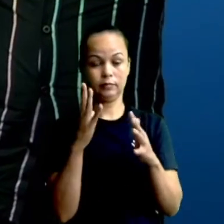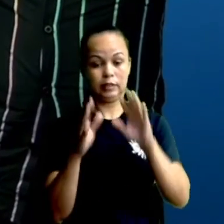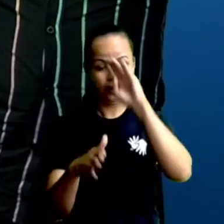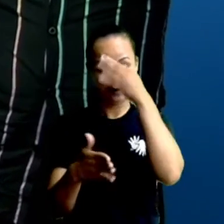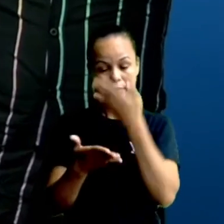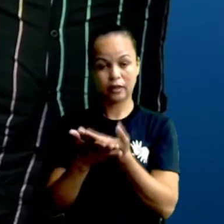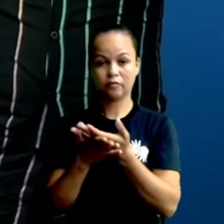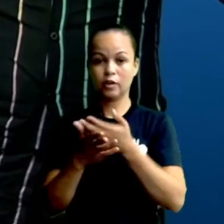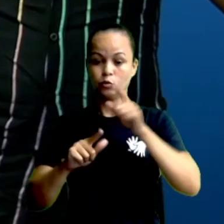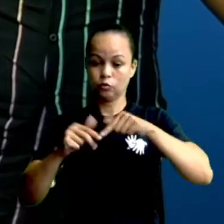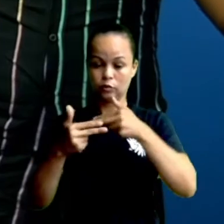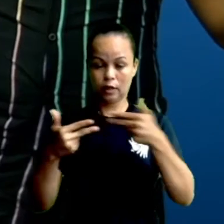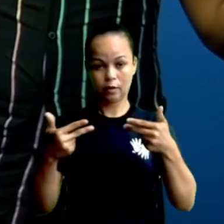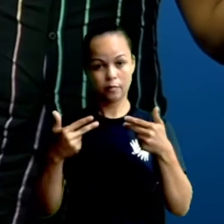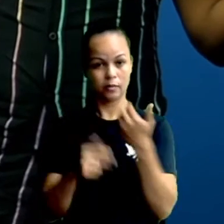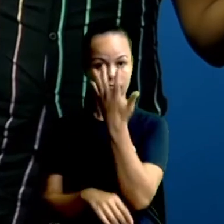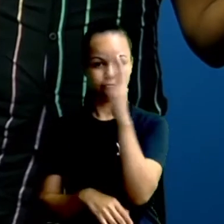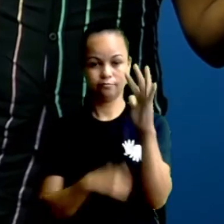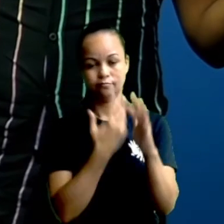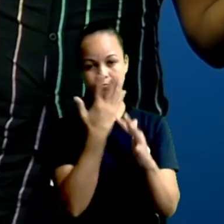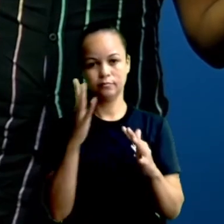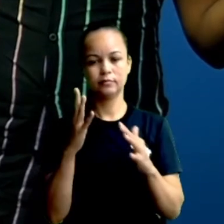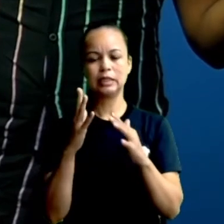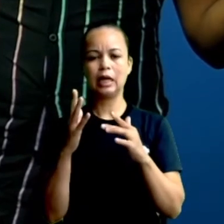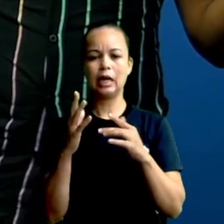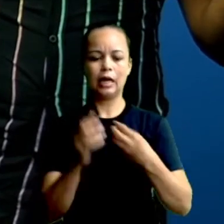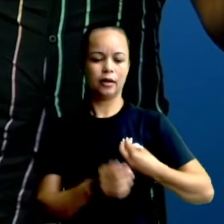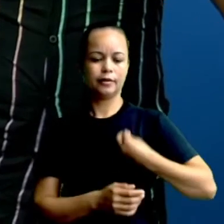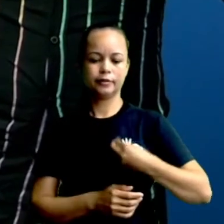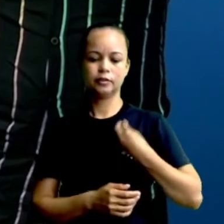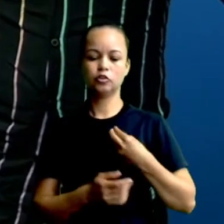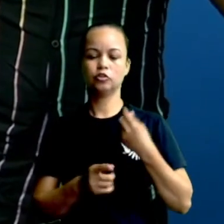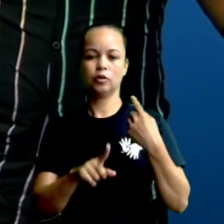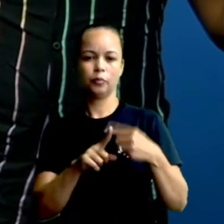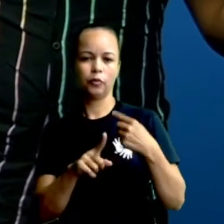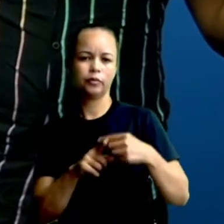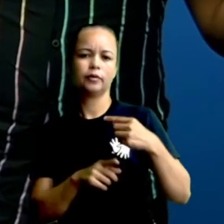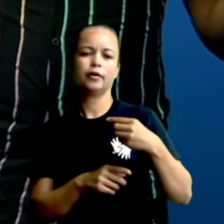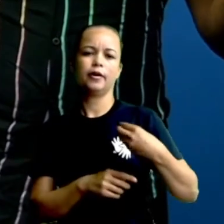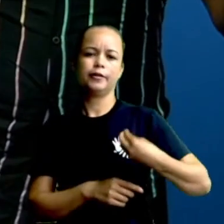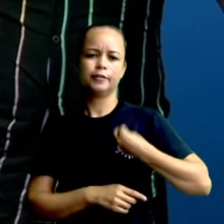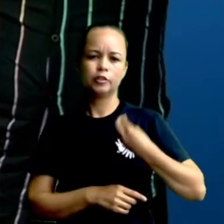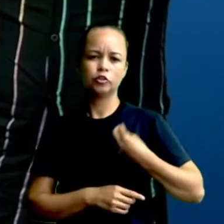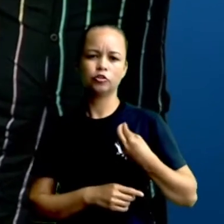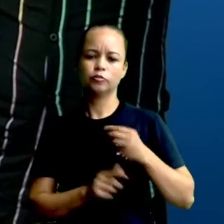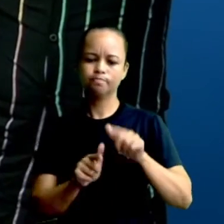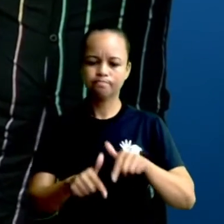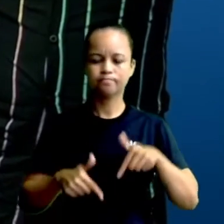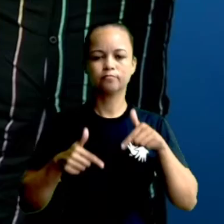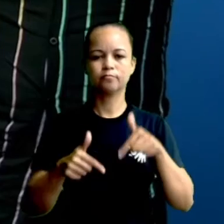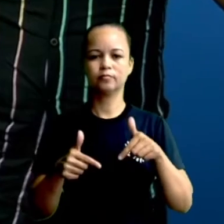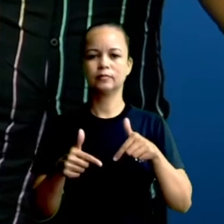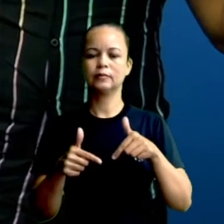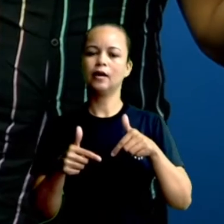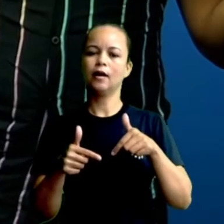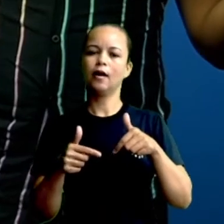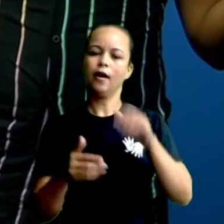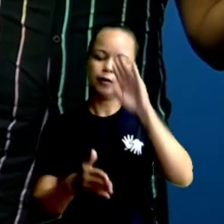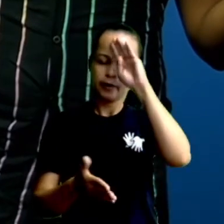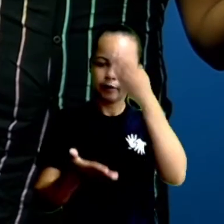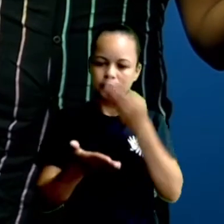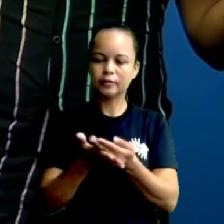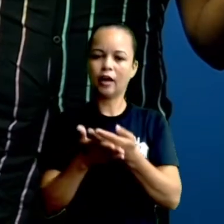todos os elementos da natureza, eles existiam porque tinham uma função. Eles acreditavam na harmonia